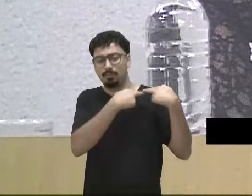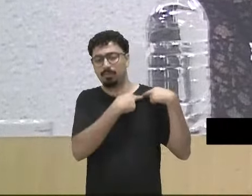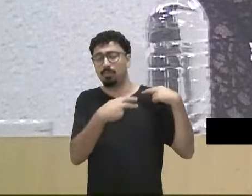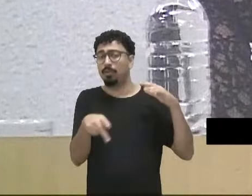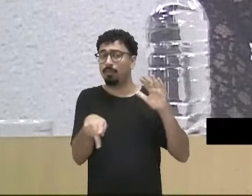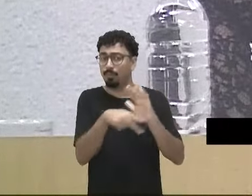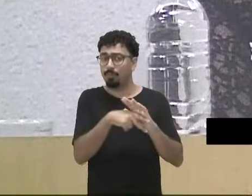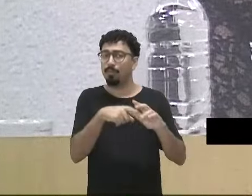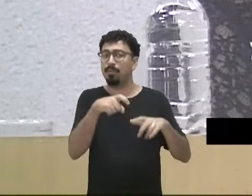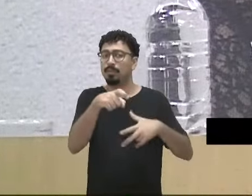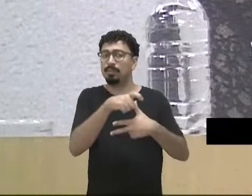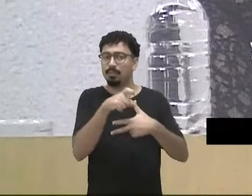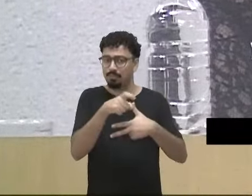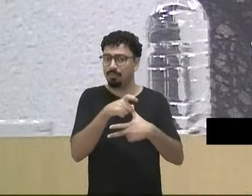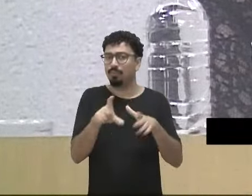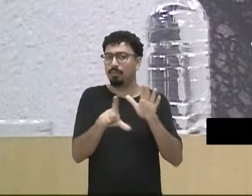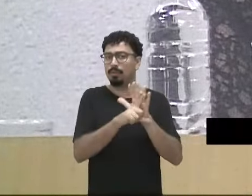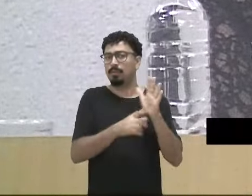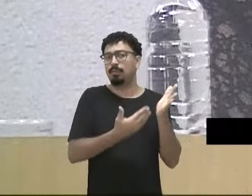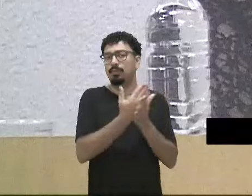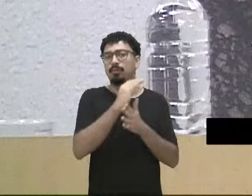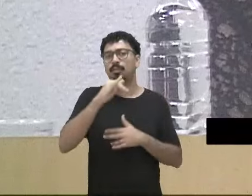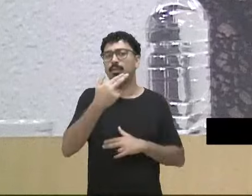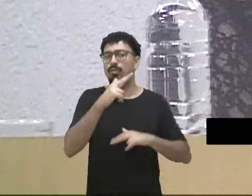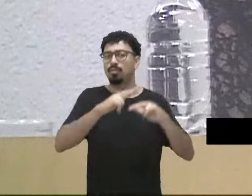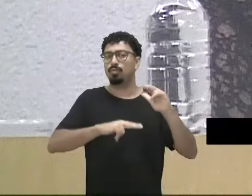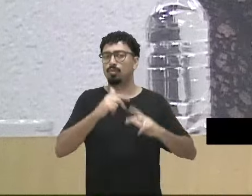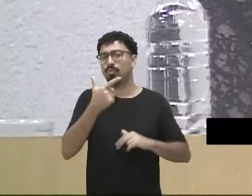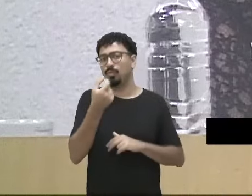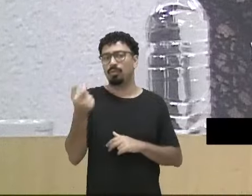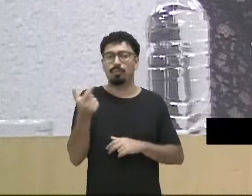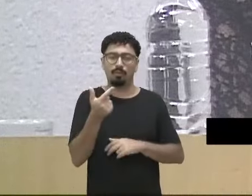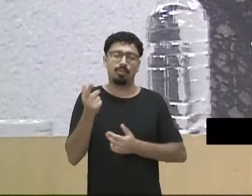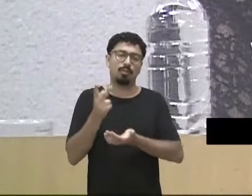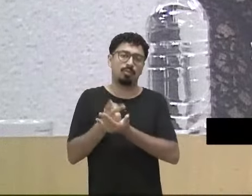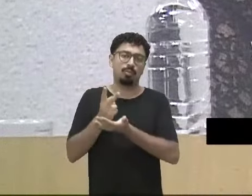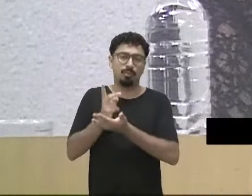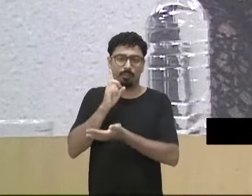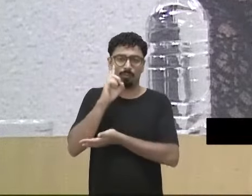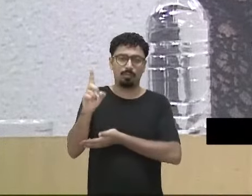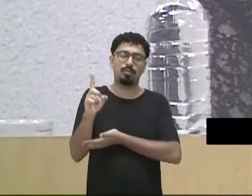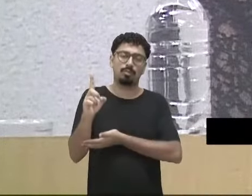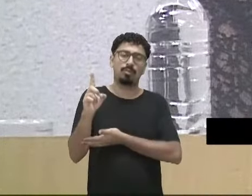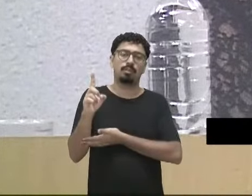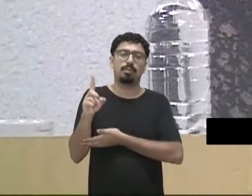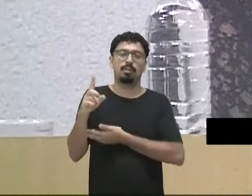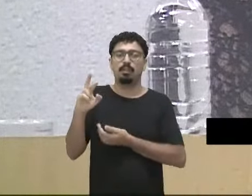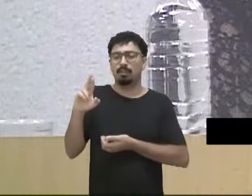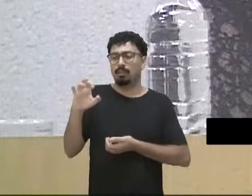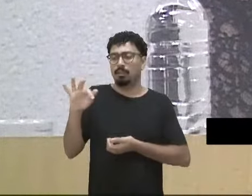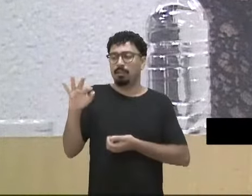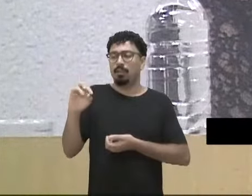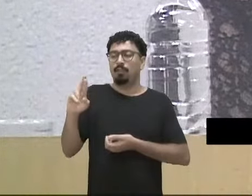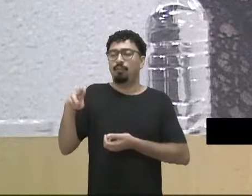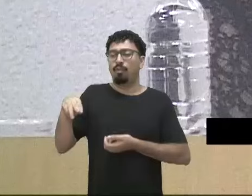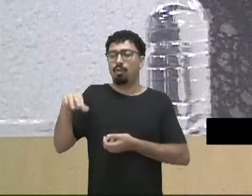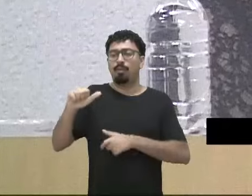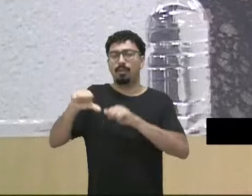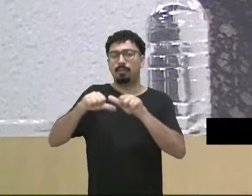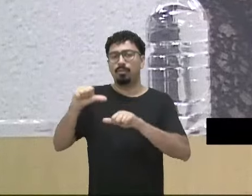Executivo. Então, a lei foi aprovada em junho de 2022, no mesmo dia da reforma da Previdência, porque era um dos requisitos, né, ter essa